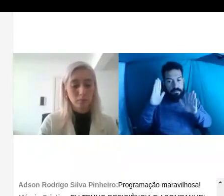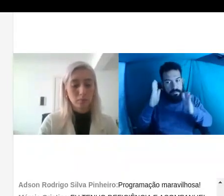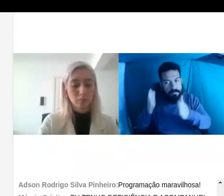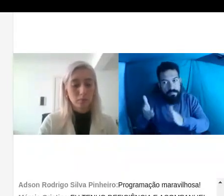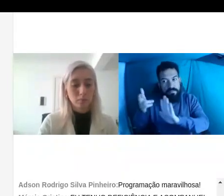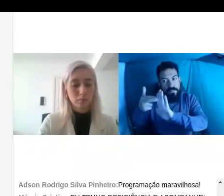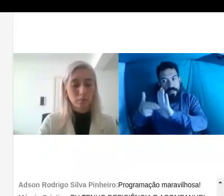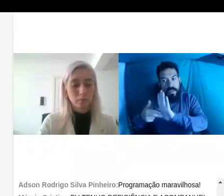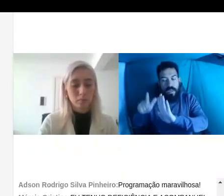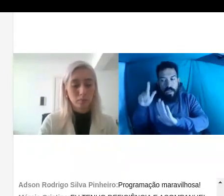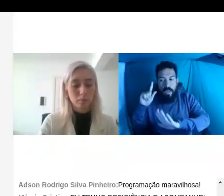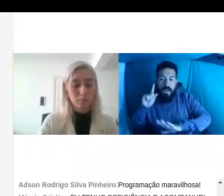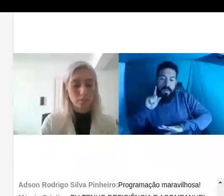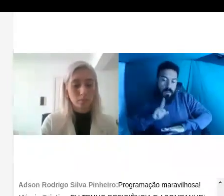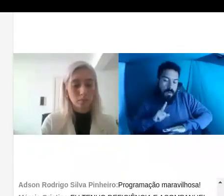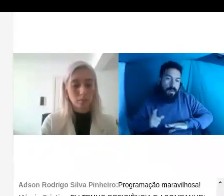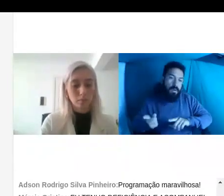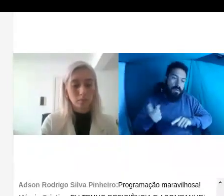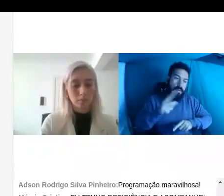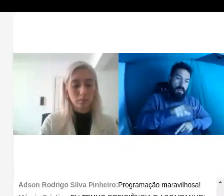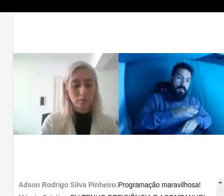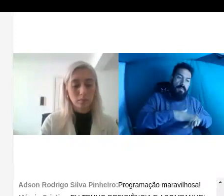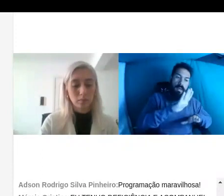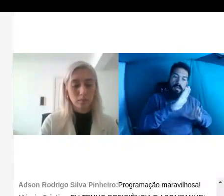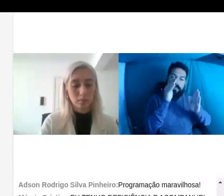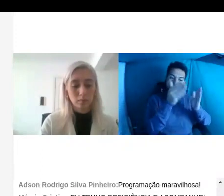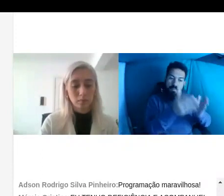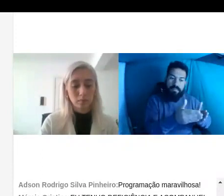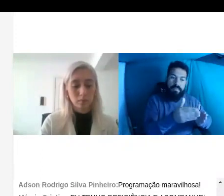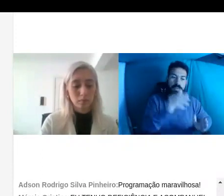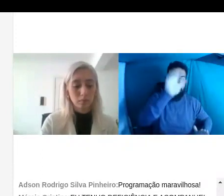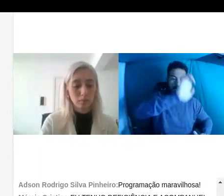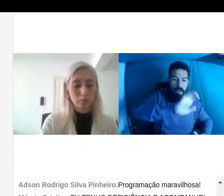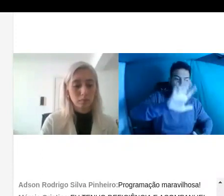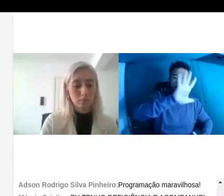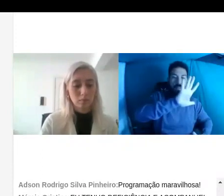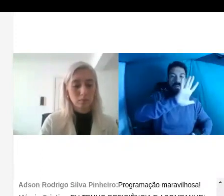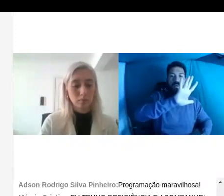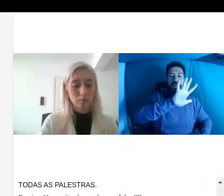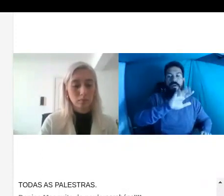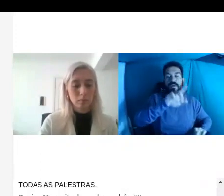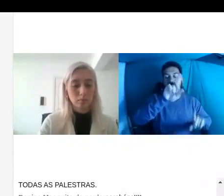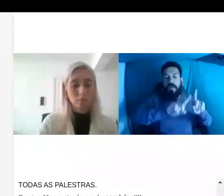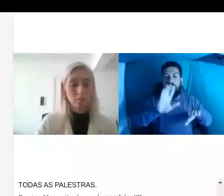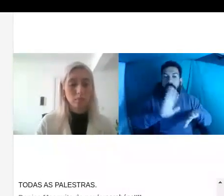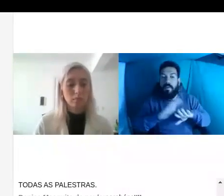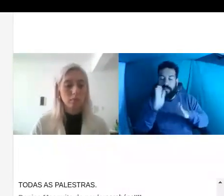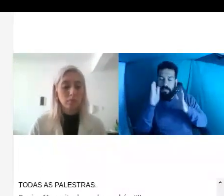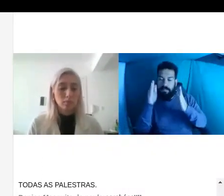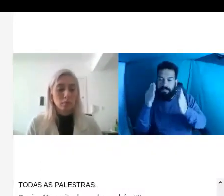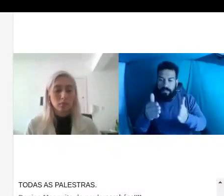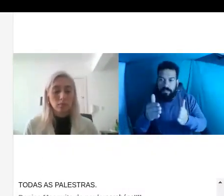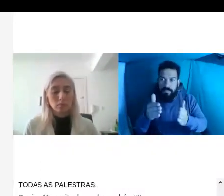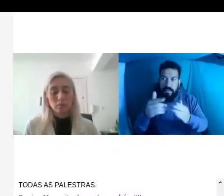norte-americanas, outros mais europeia, outros mais voltados para a linguagem cinematográfica e linguagem